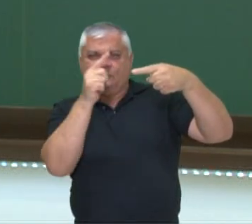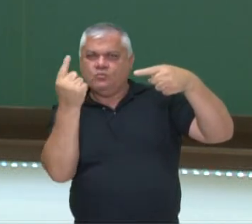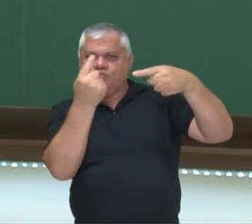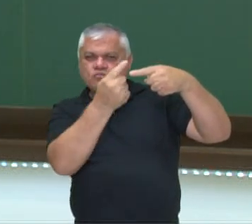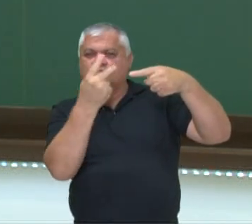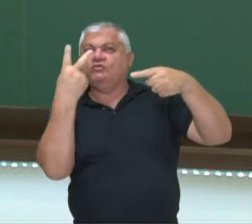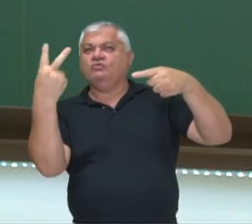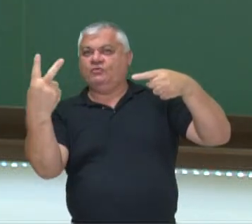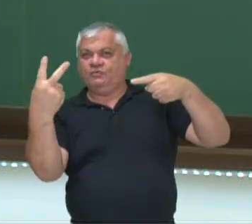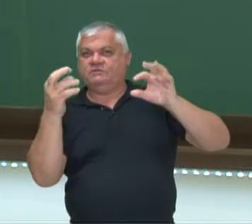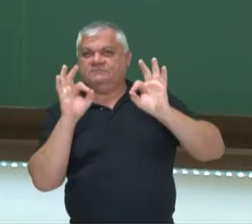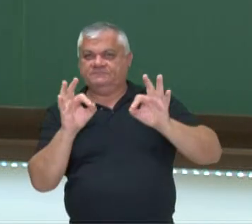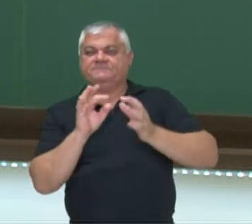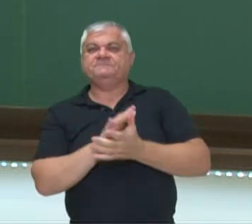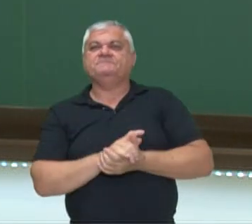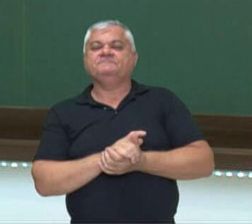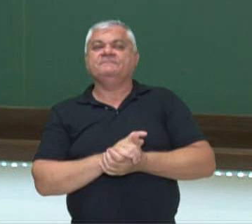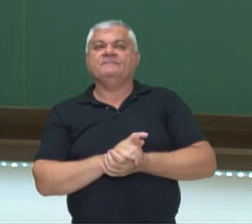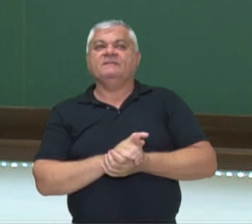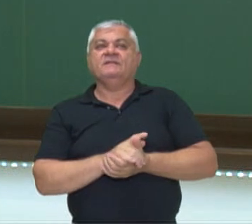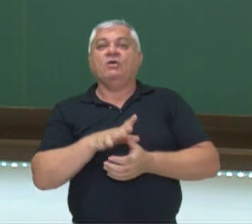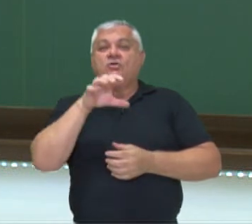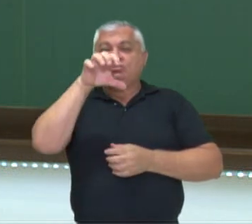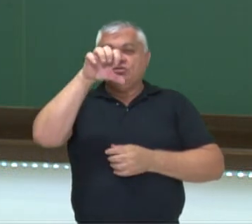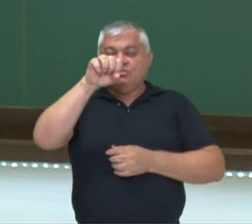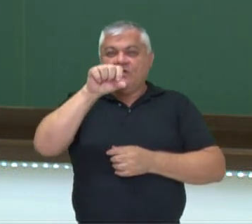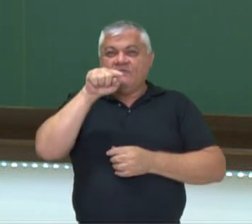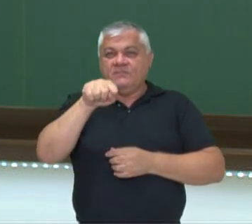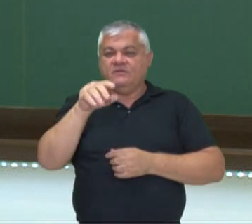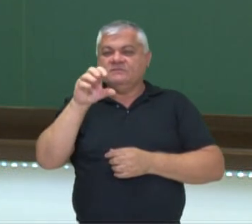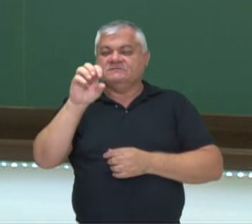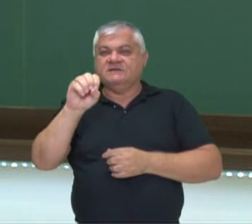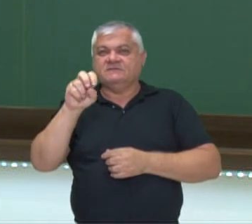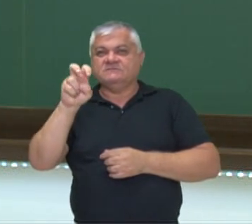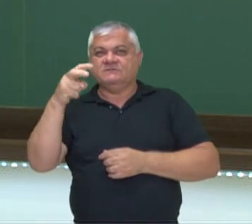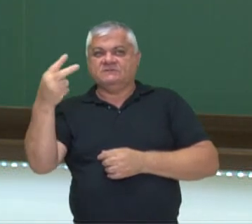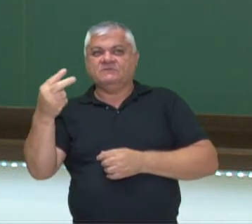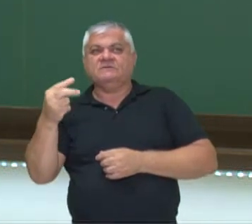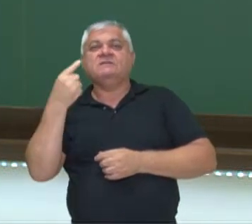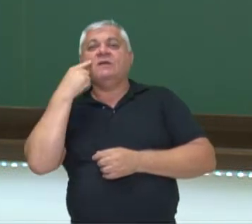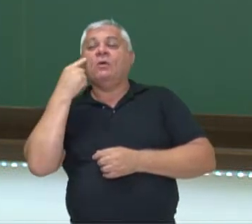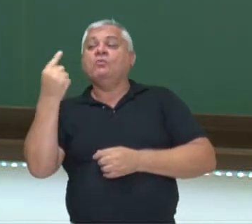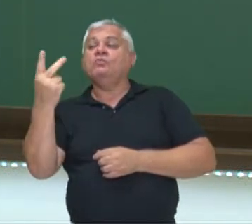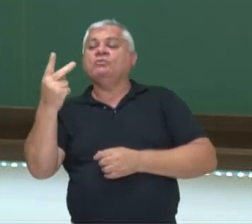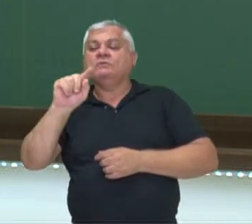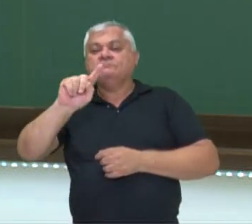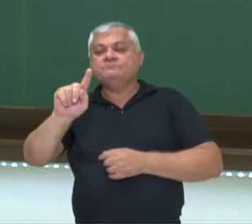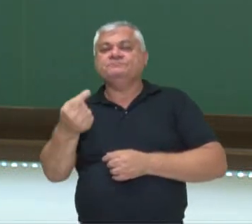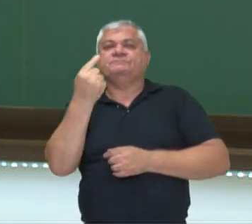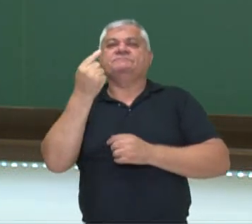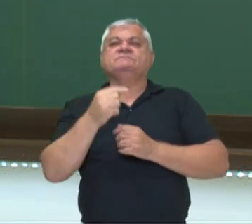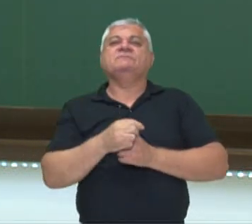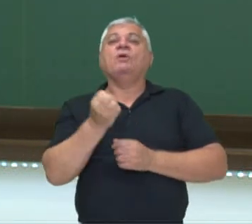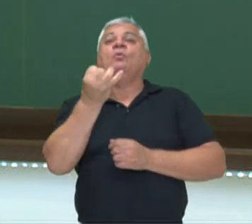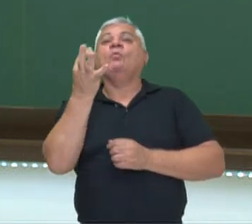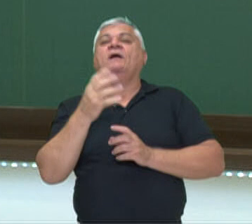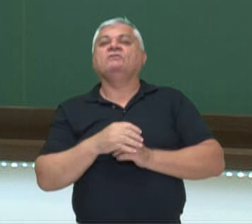a esquerda. Então, em vez de eu contar 9.052, eu conto uma casa, duas, coloco a vírgula, e eu vou ter quanto?